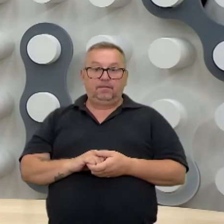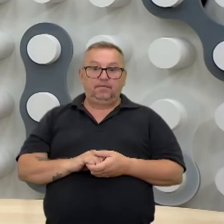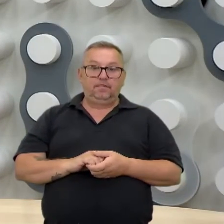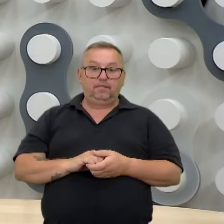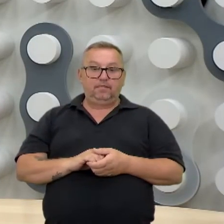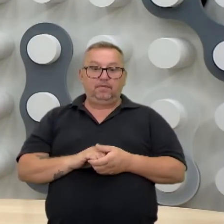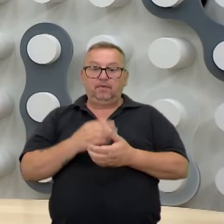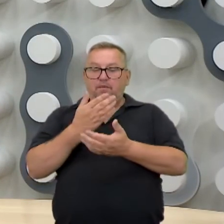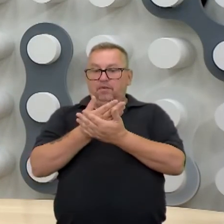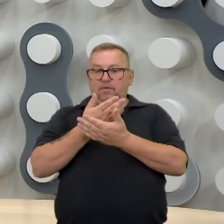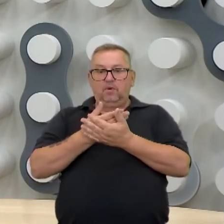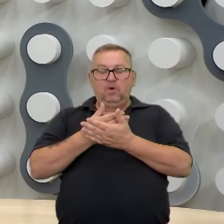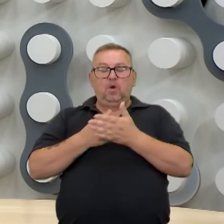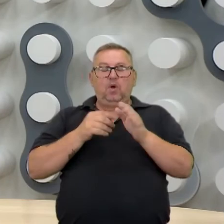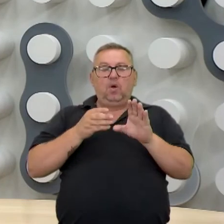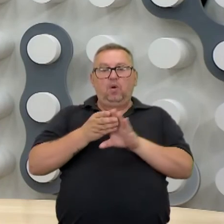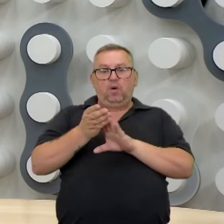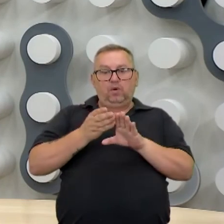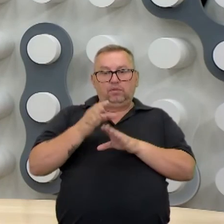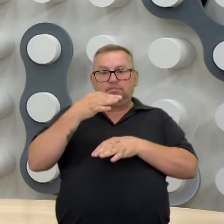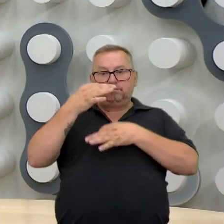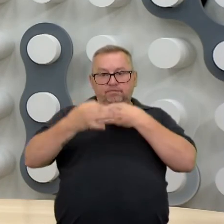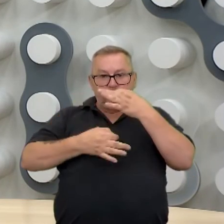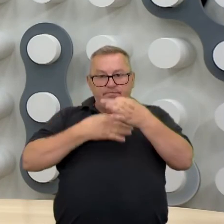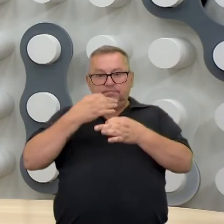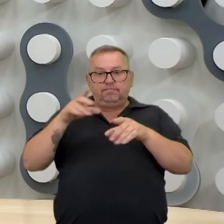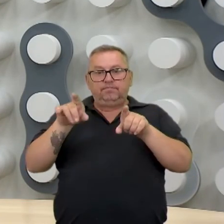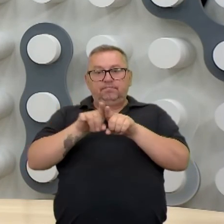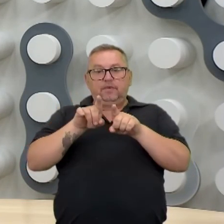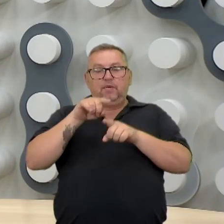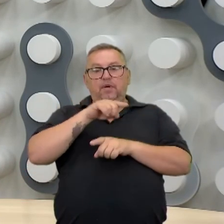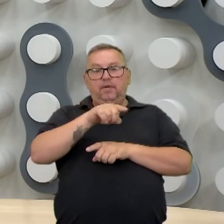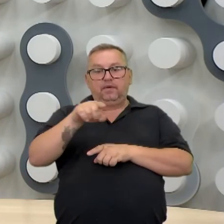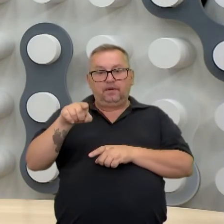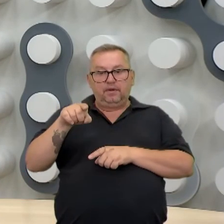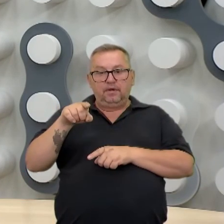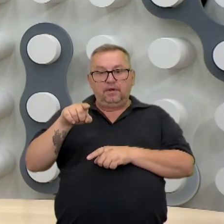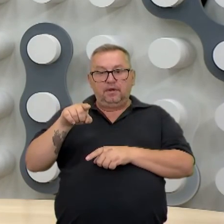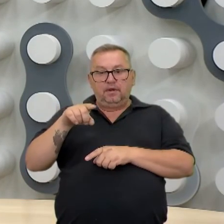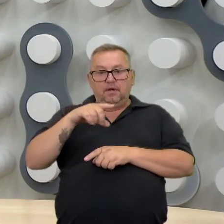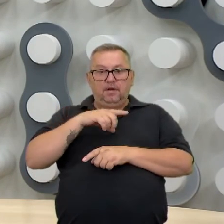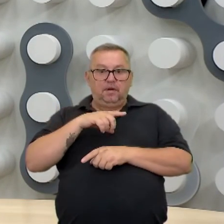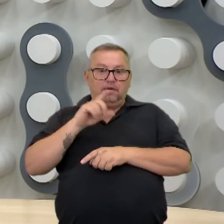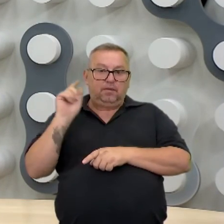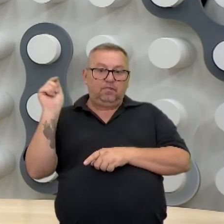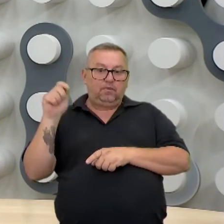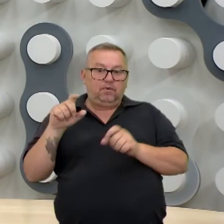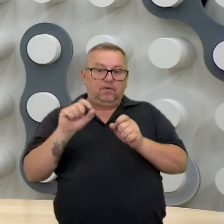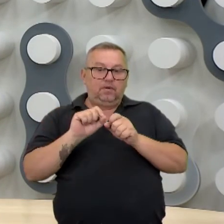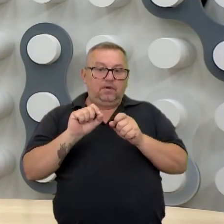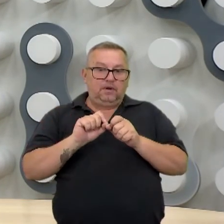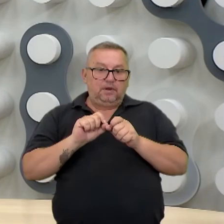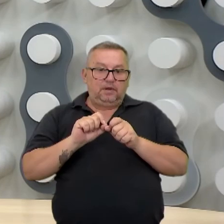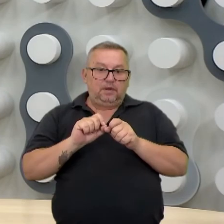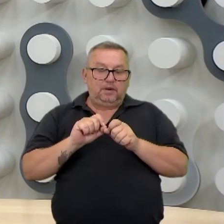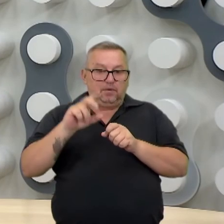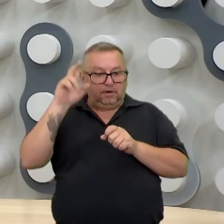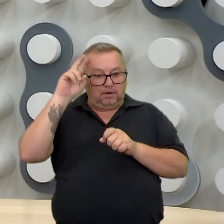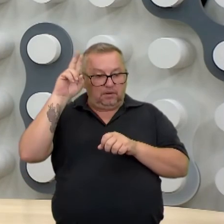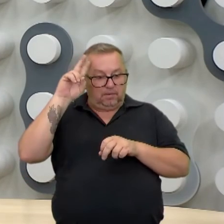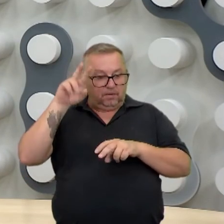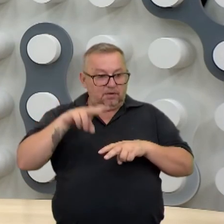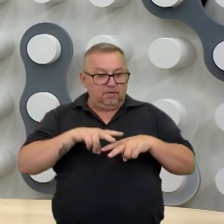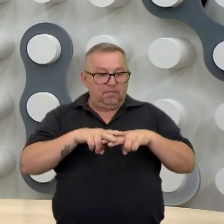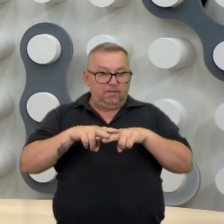uma orientação, né, uma sugestão de orientação para vocês, né, que aí vocês podem fazer aí uma retomada da